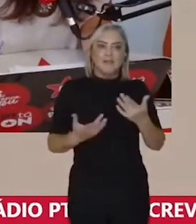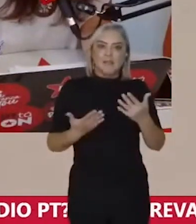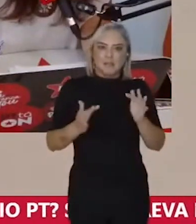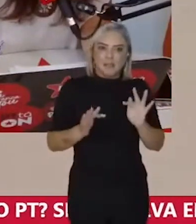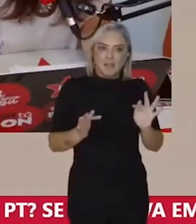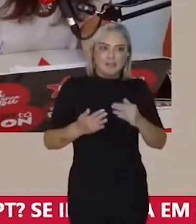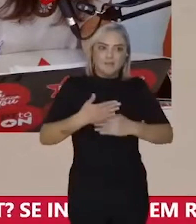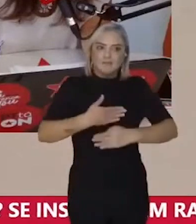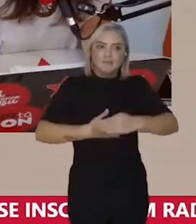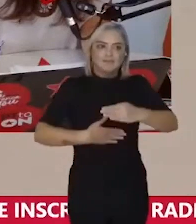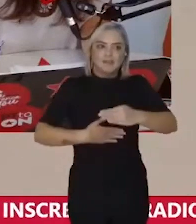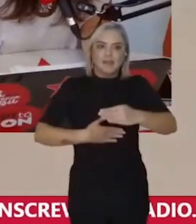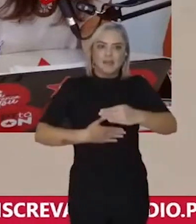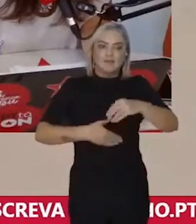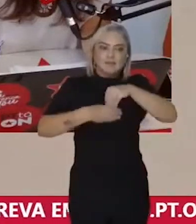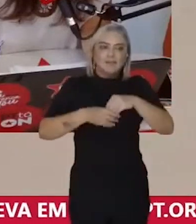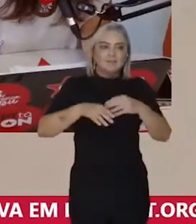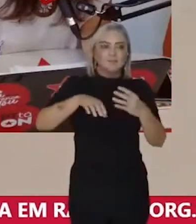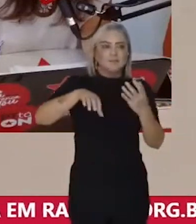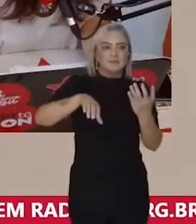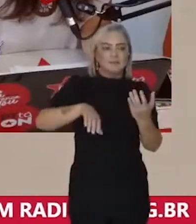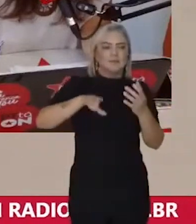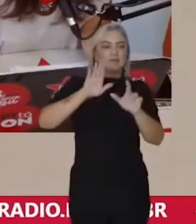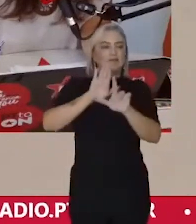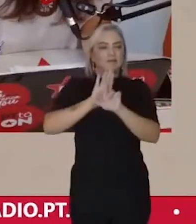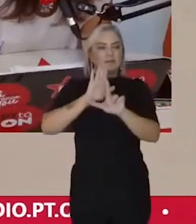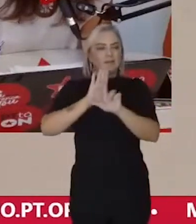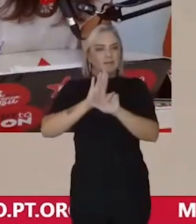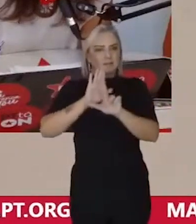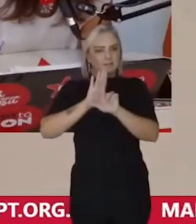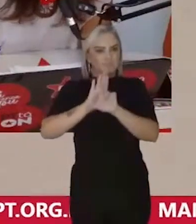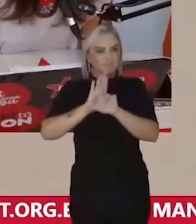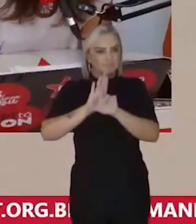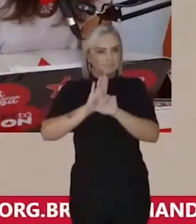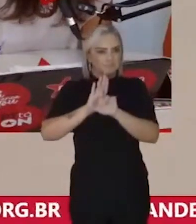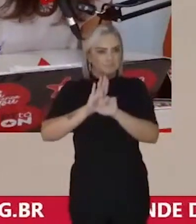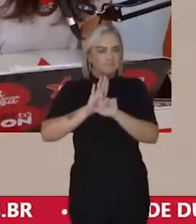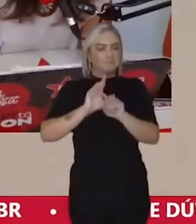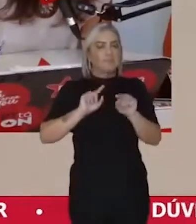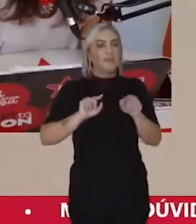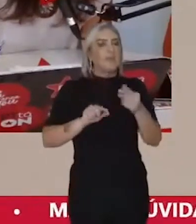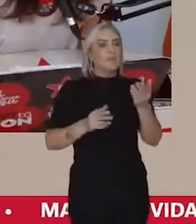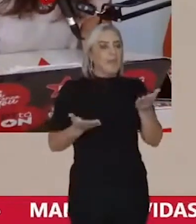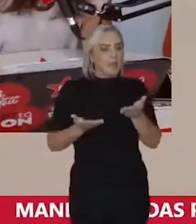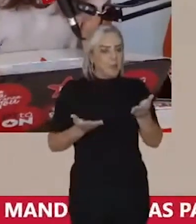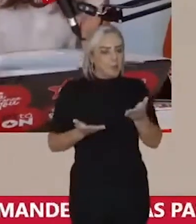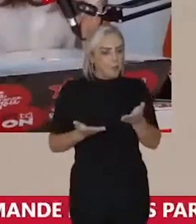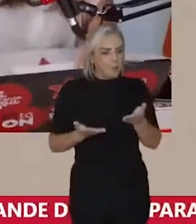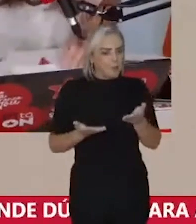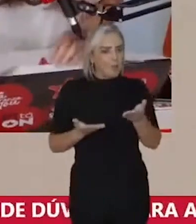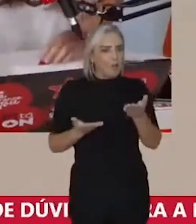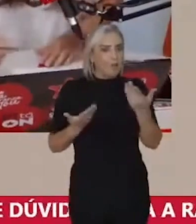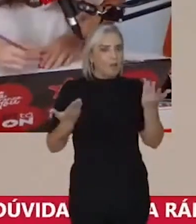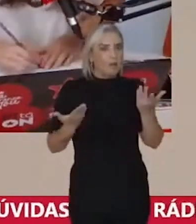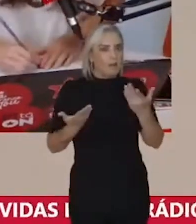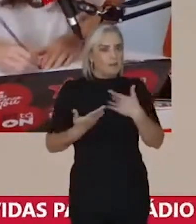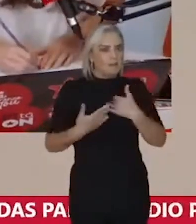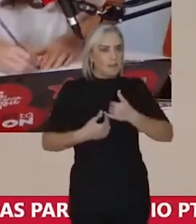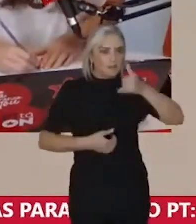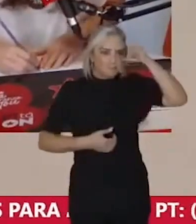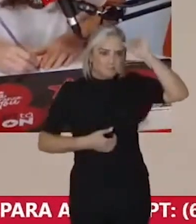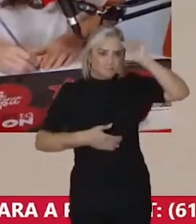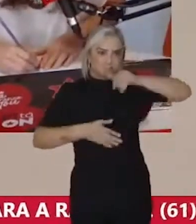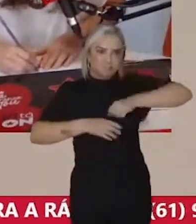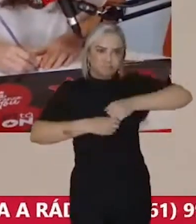tanto assim no Congresso Nacional com a legislação de desmonte, que está havendo agora mais um passar a boiada,